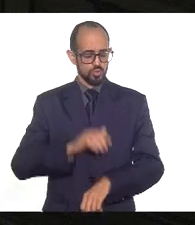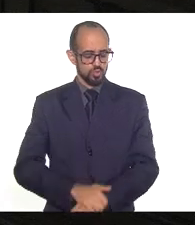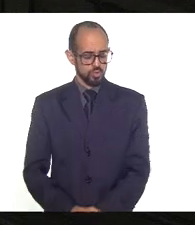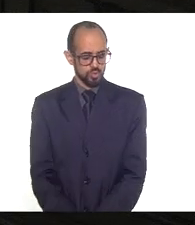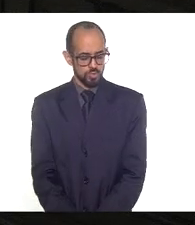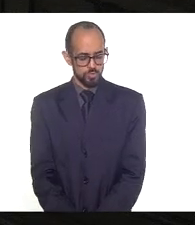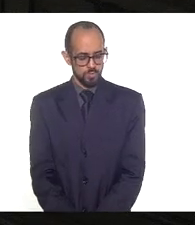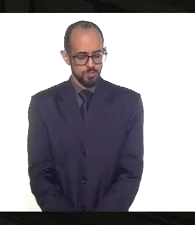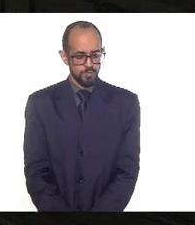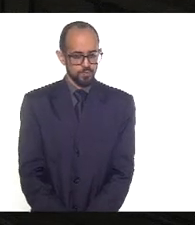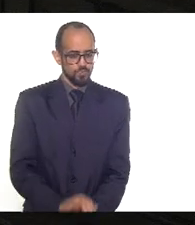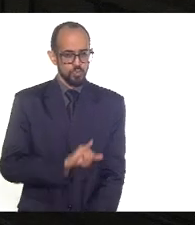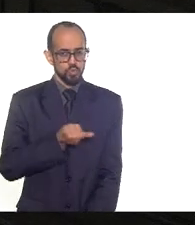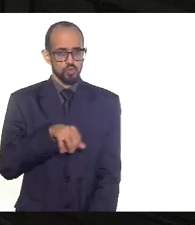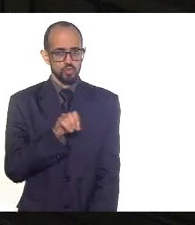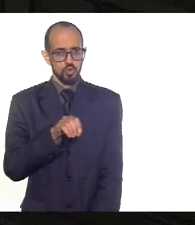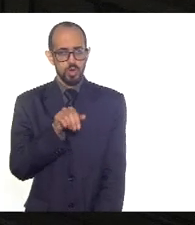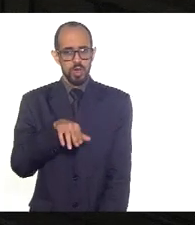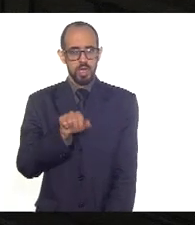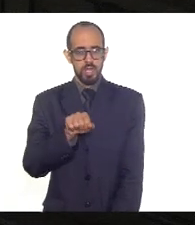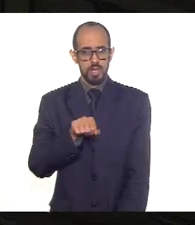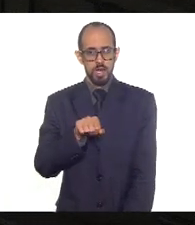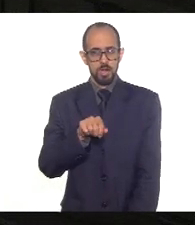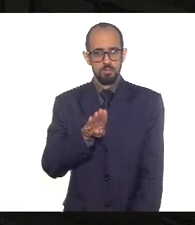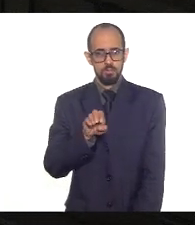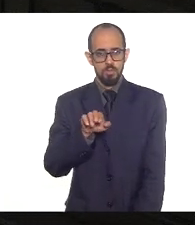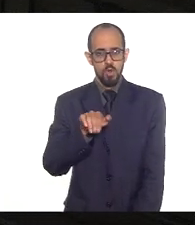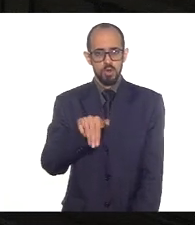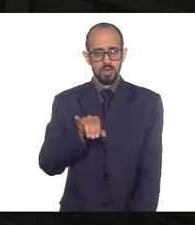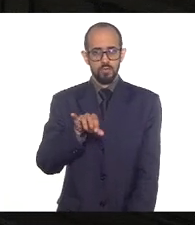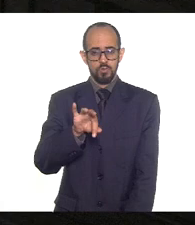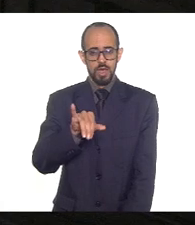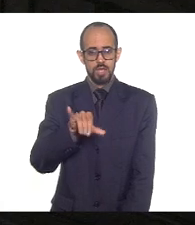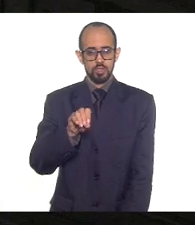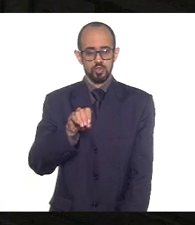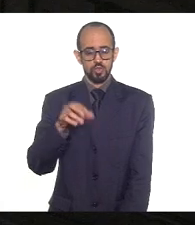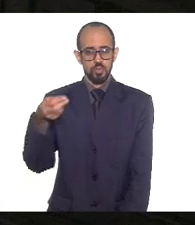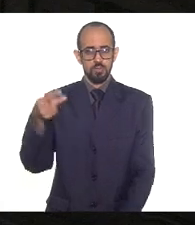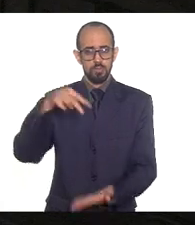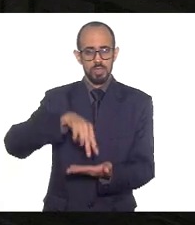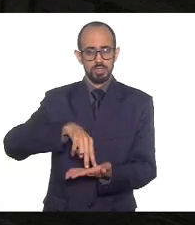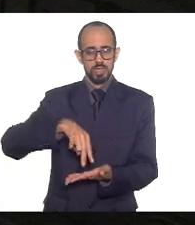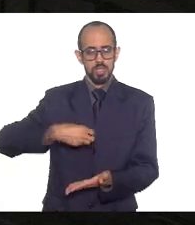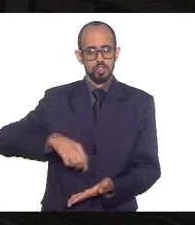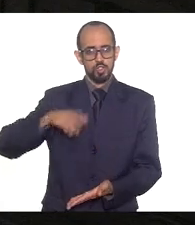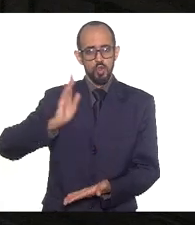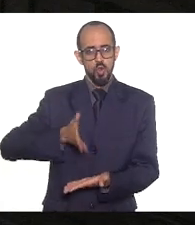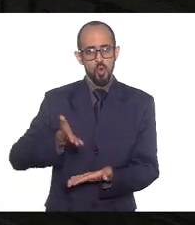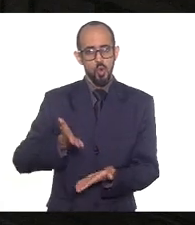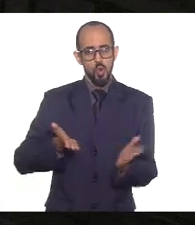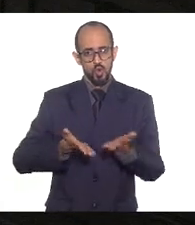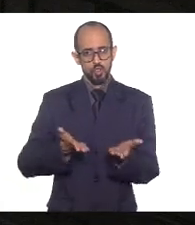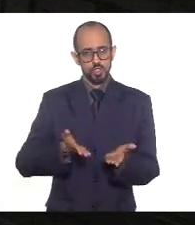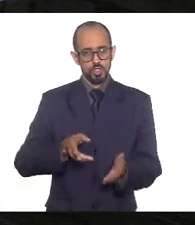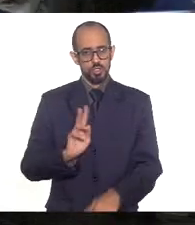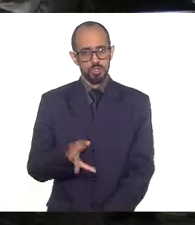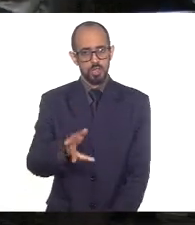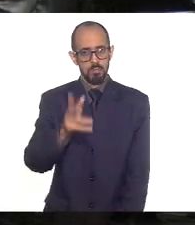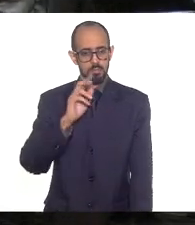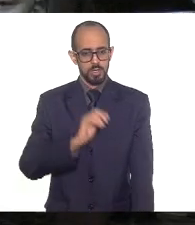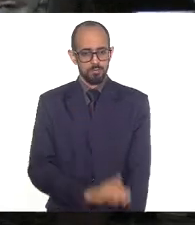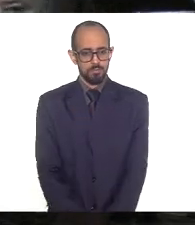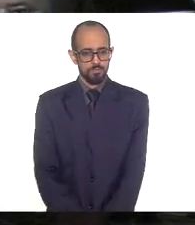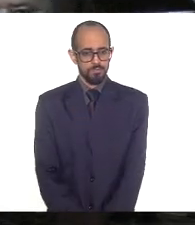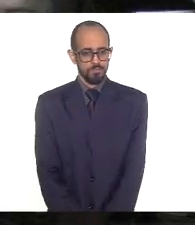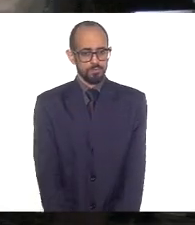Ferroviário Joana Bonifácio presente hoje e sempre muito obrigada senhor presidente